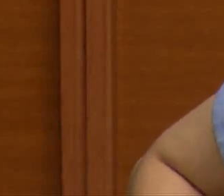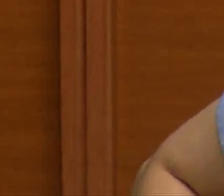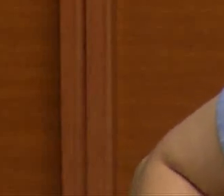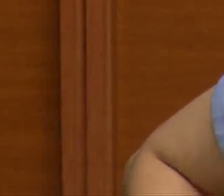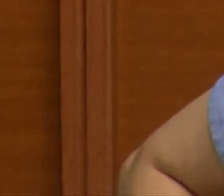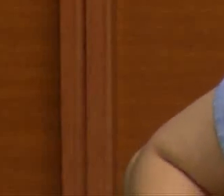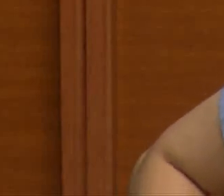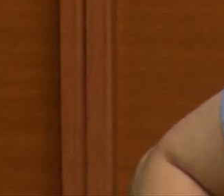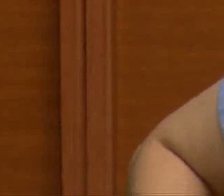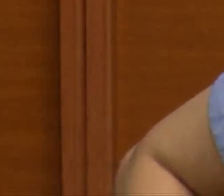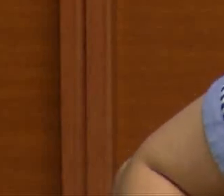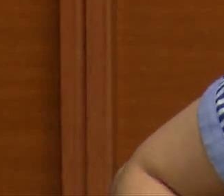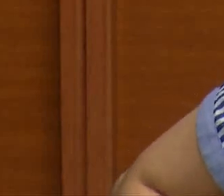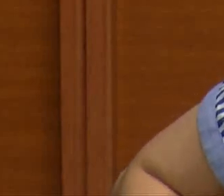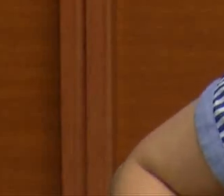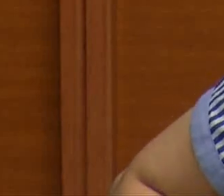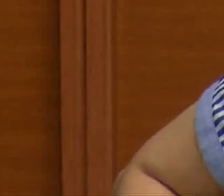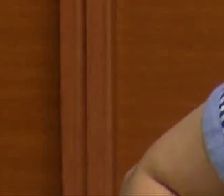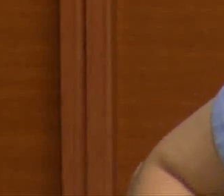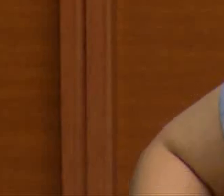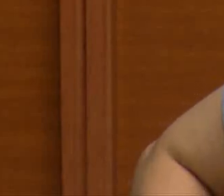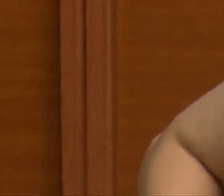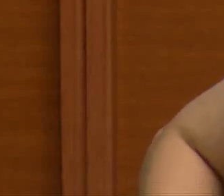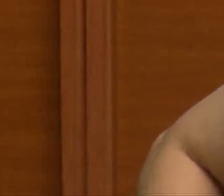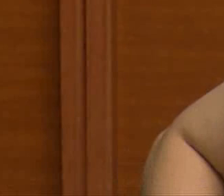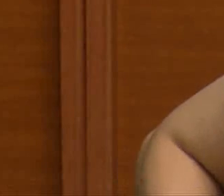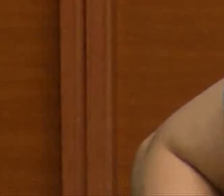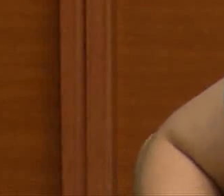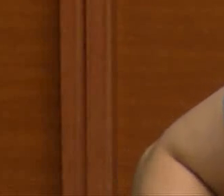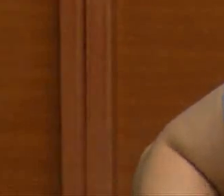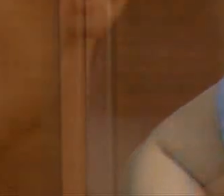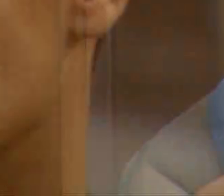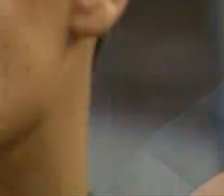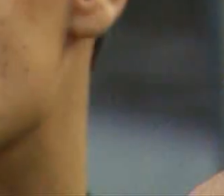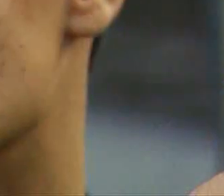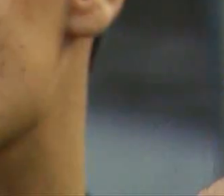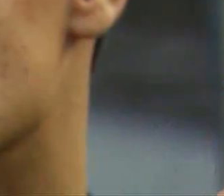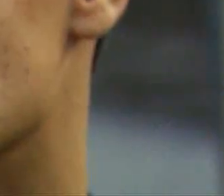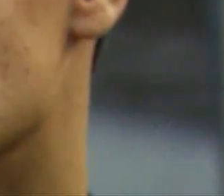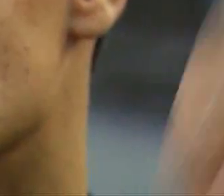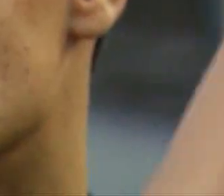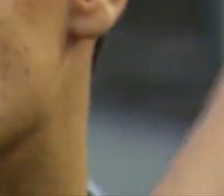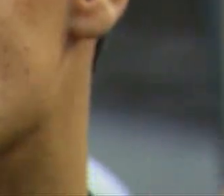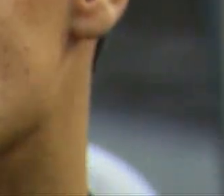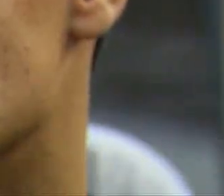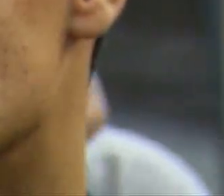era, coisas que eu só entendi quando eu te conheci.